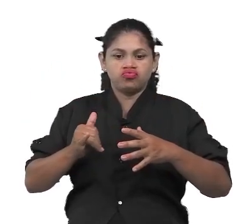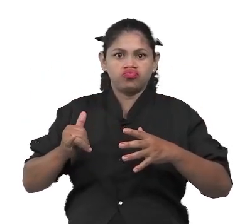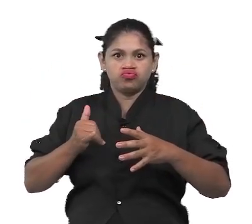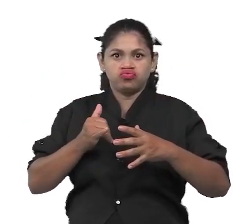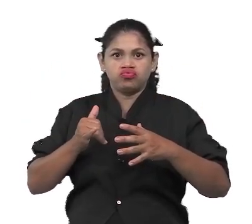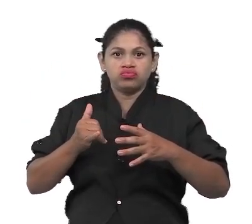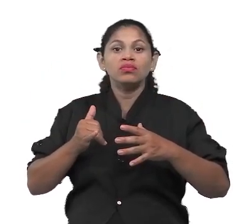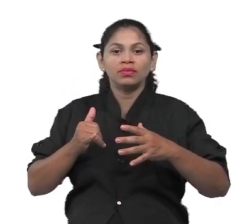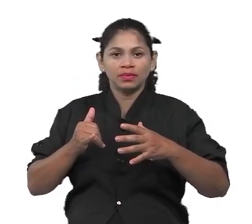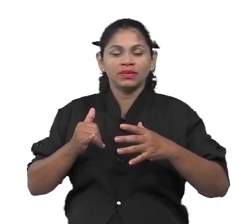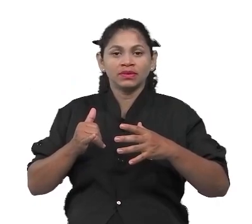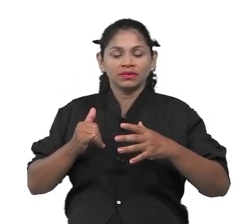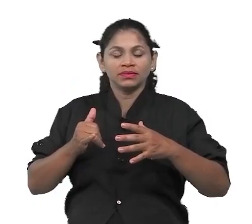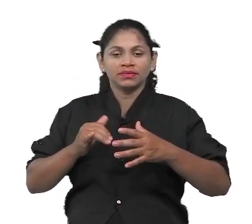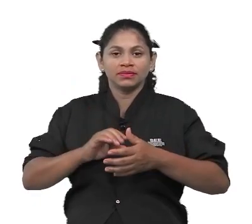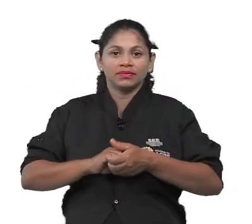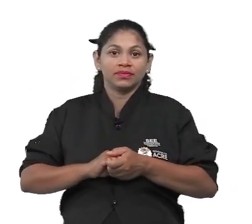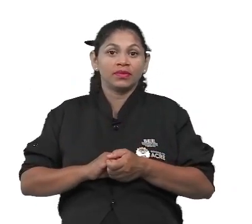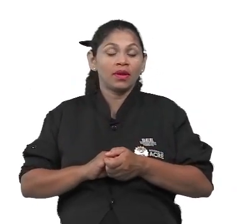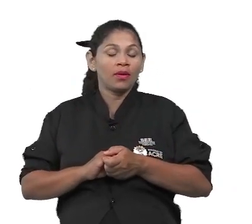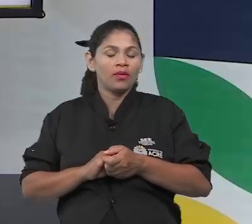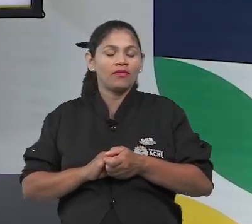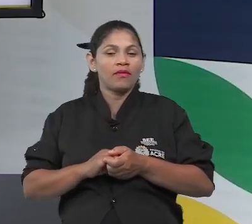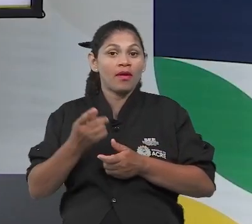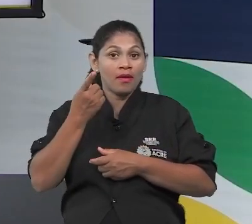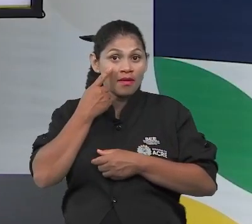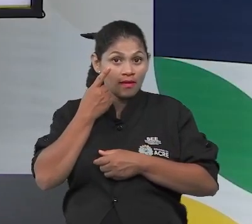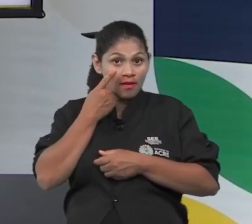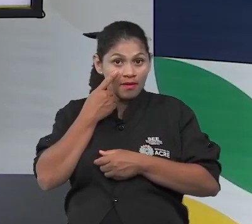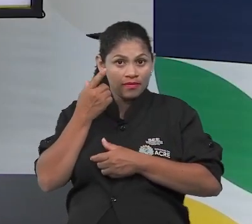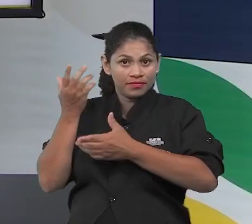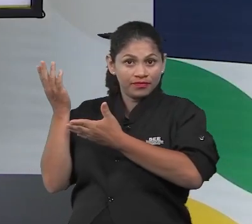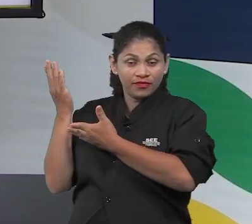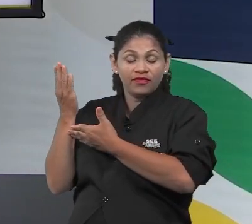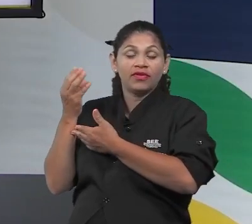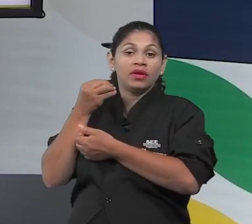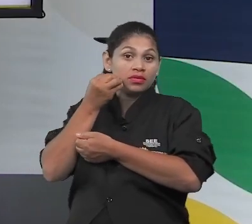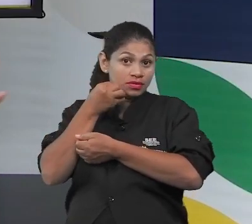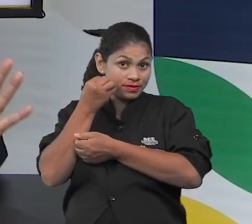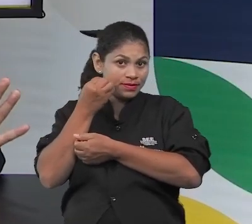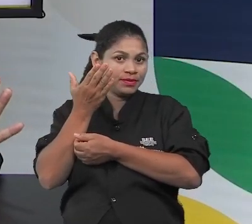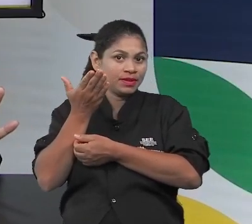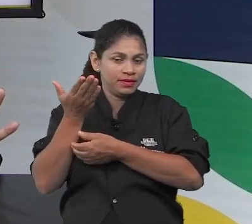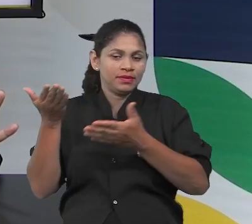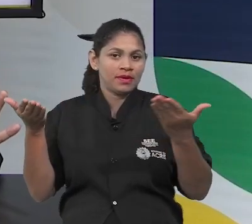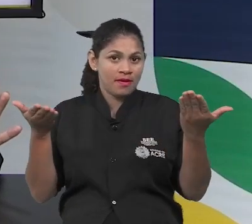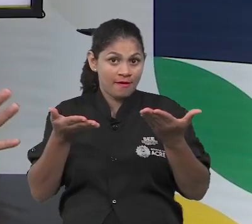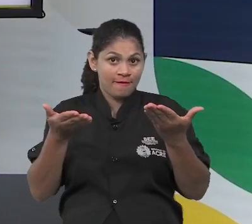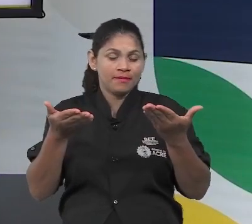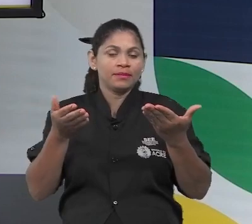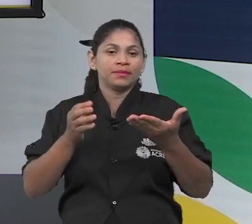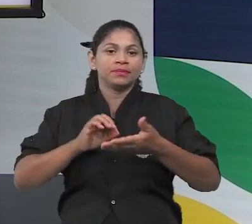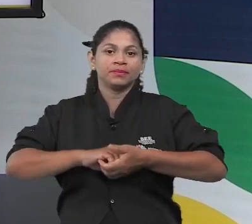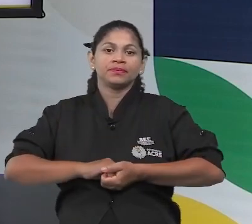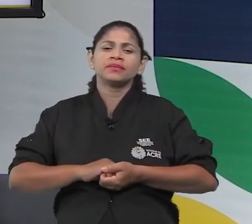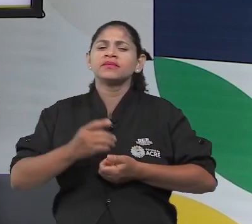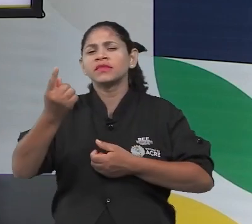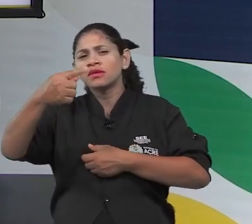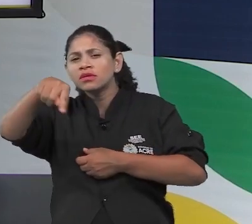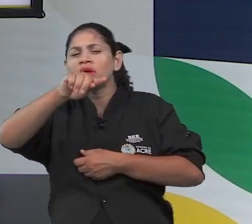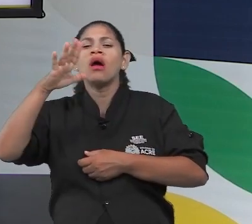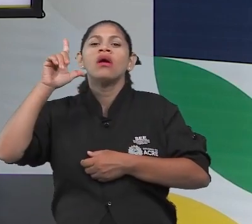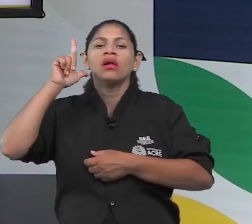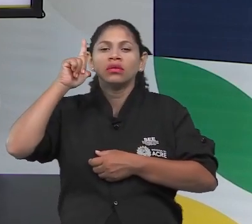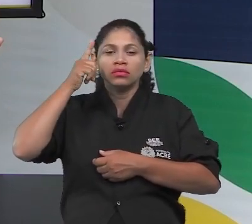de encontro à nossa mão. Então, a gente vai aqui fazer uma demonstração. Então, liguei aqui o nosso globo de plasma. Para que vocês